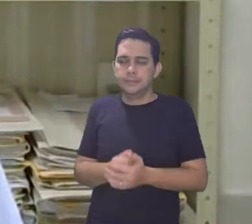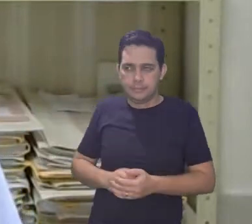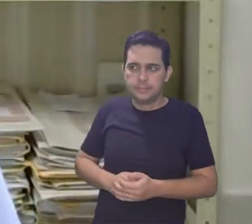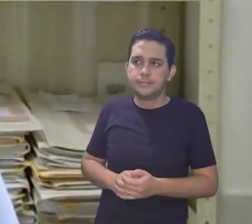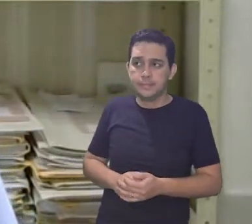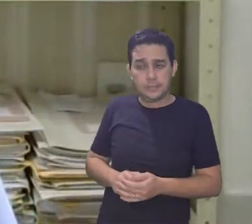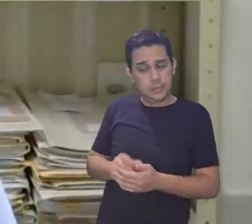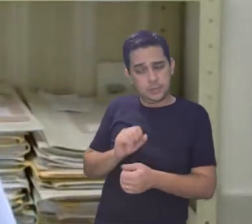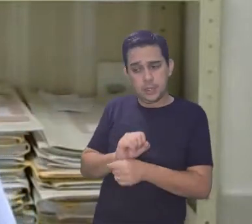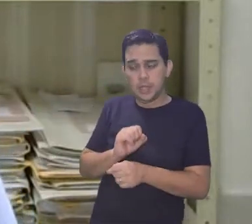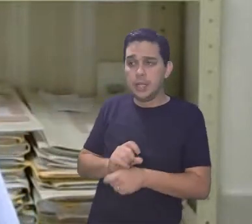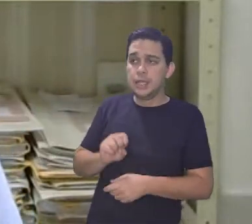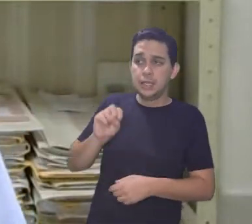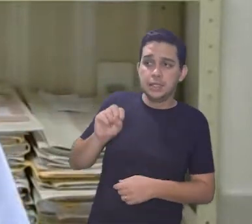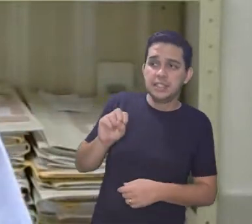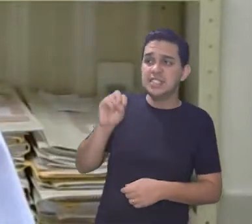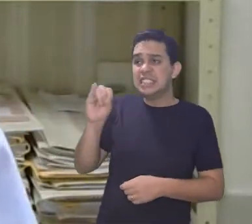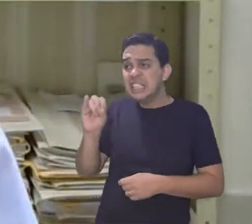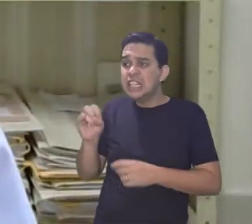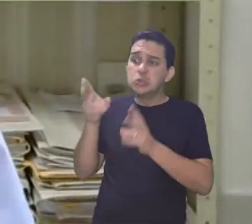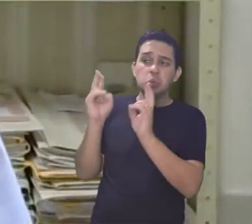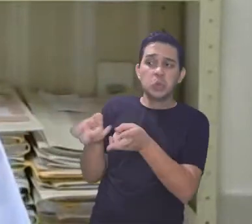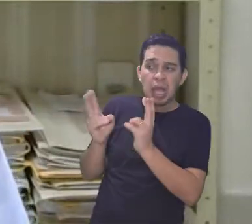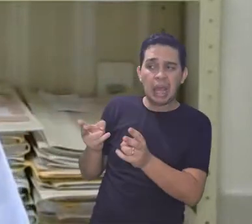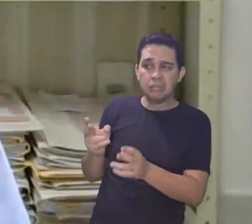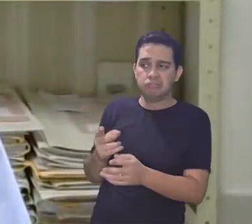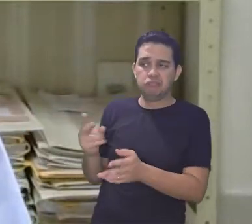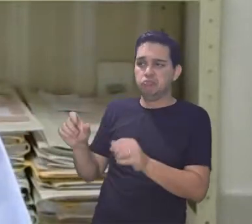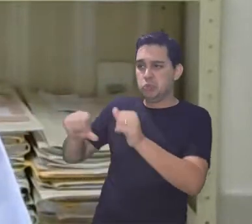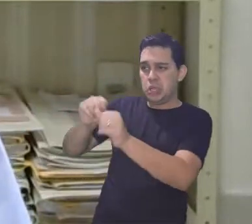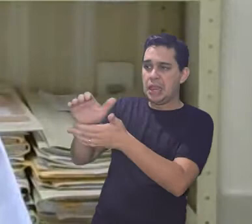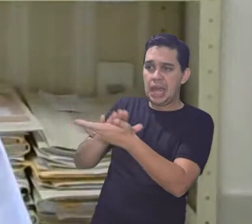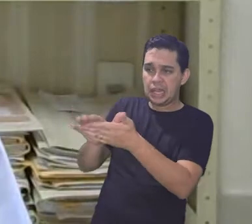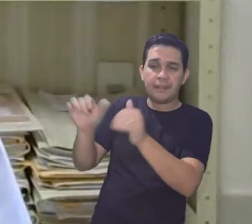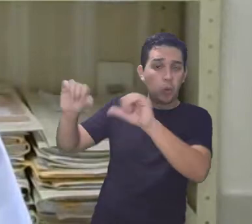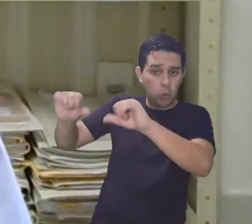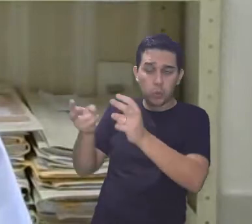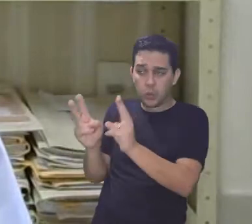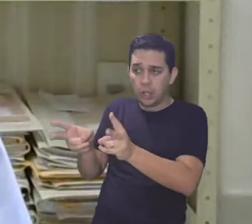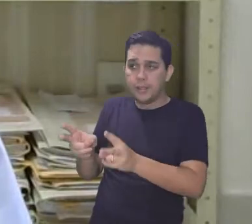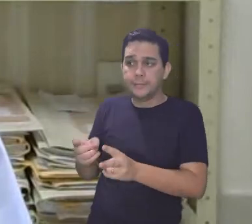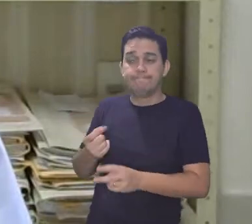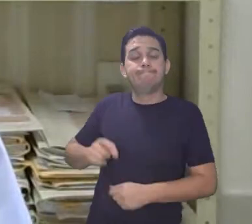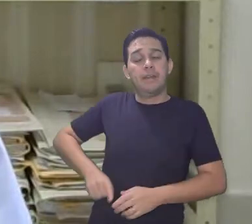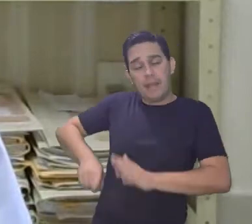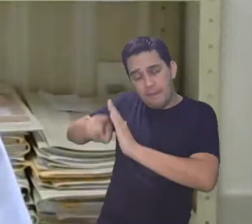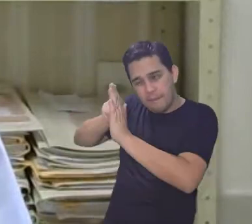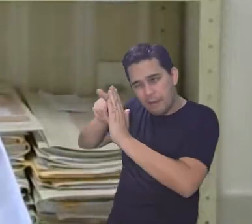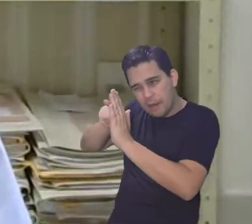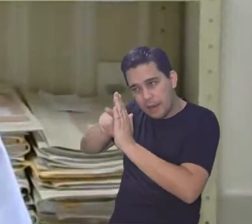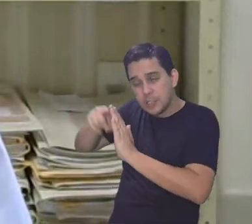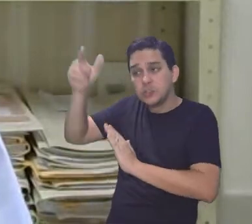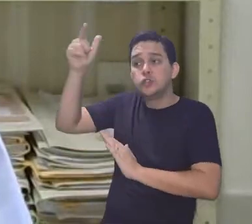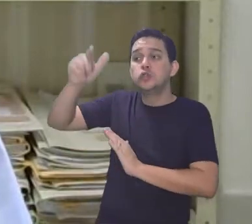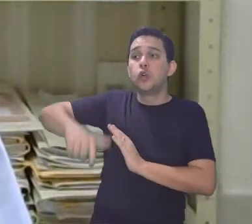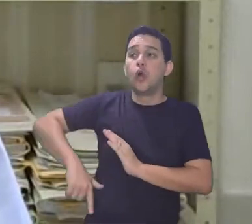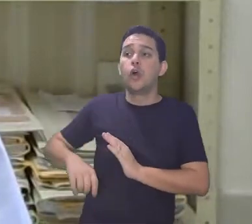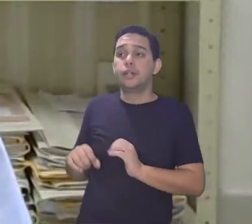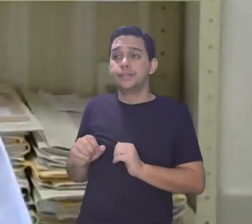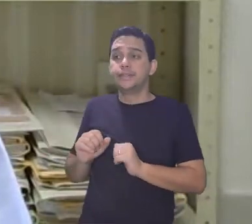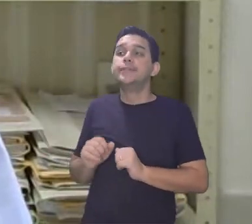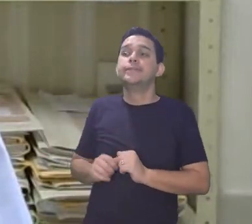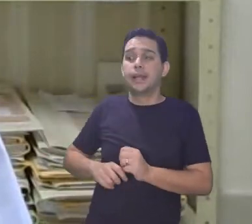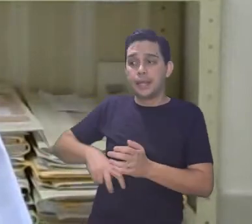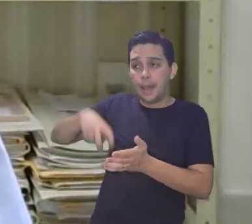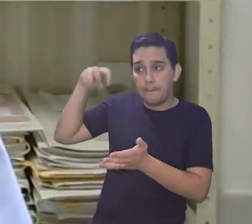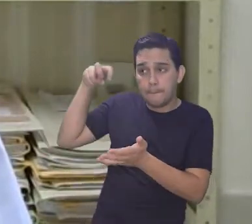diz que, se não for suficiente, haverá uma reavaliação da necessidade de